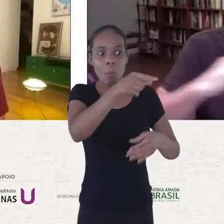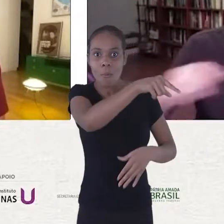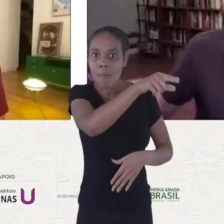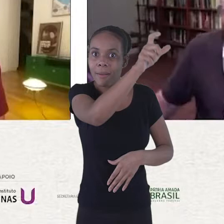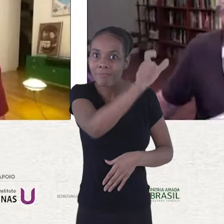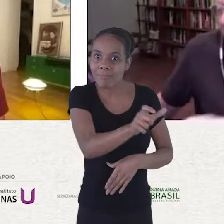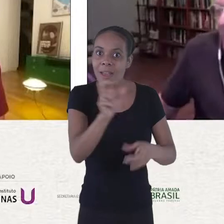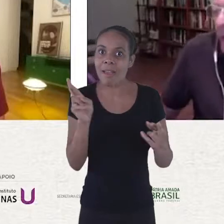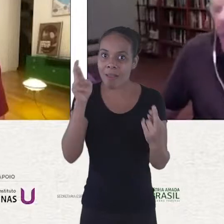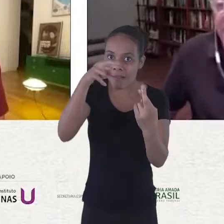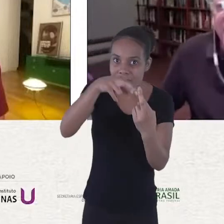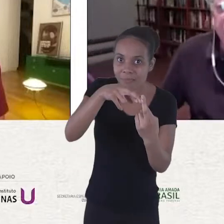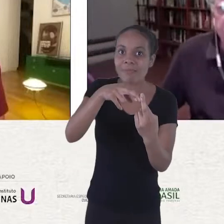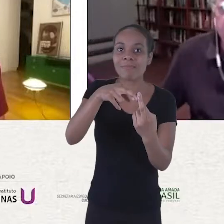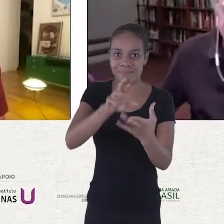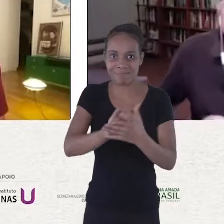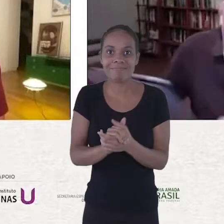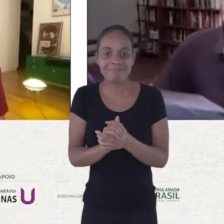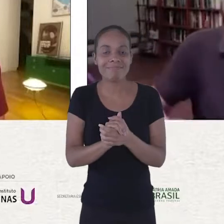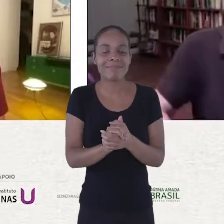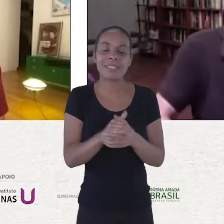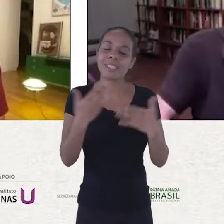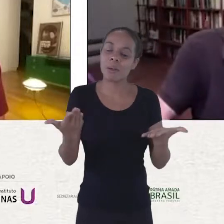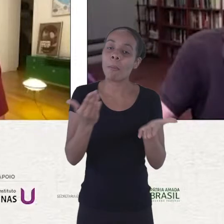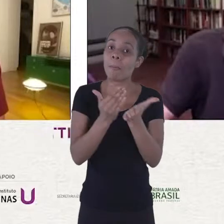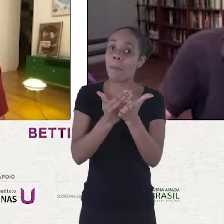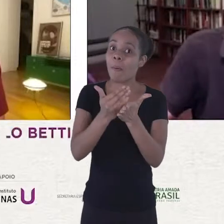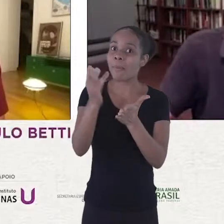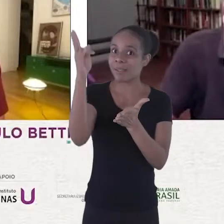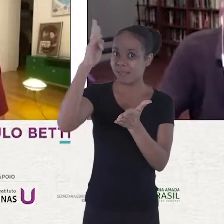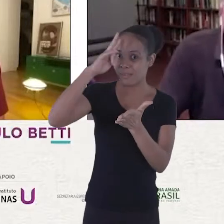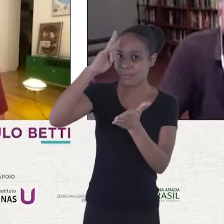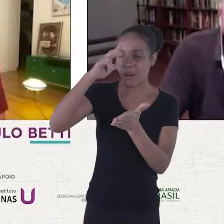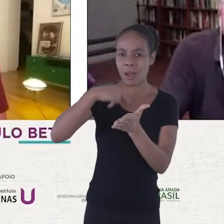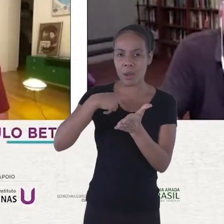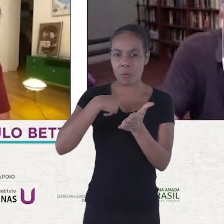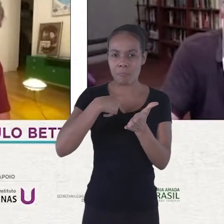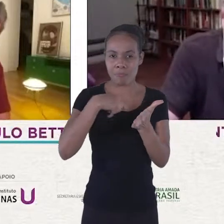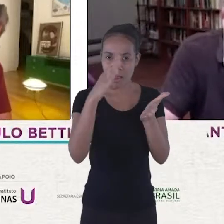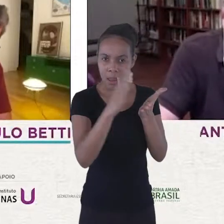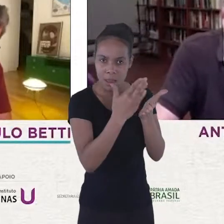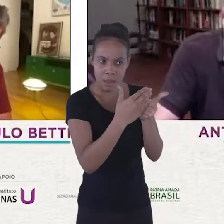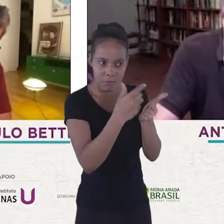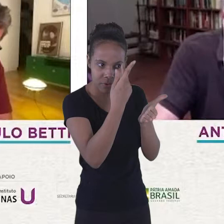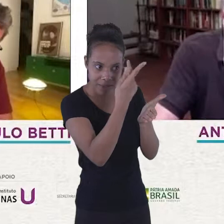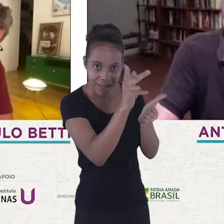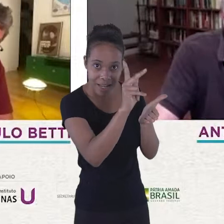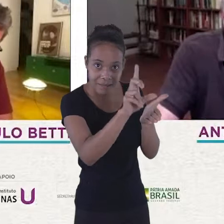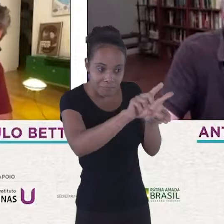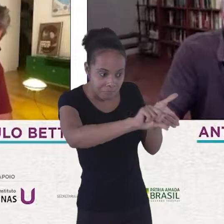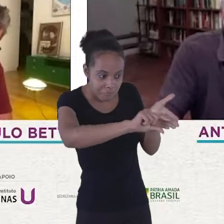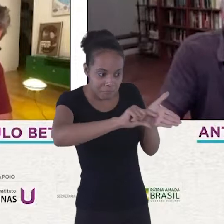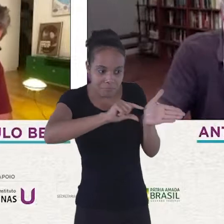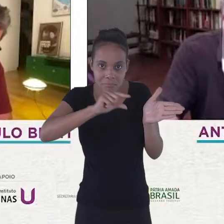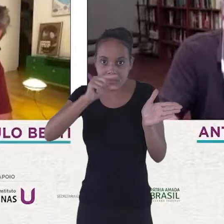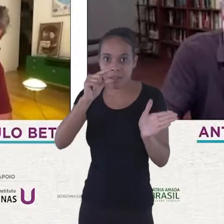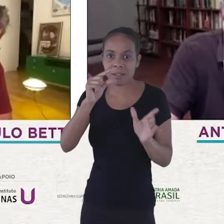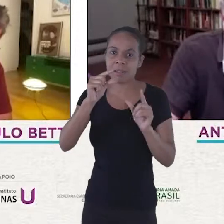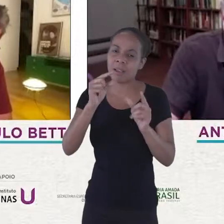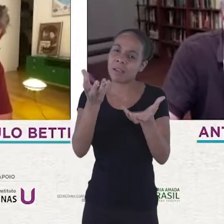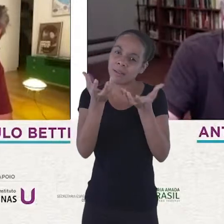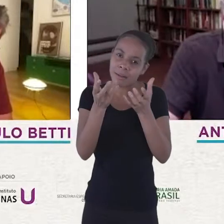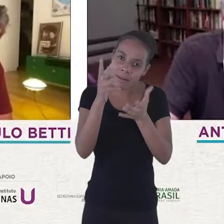Então, para começar a história, eu peguei aqui um trecho do livro do Stepan e eu queria